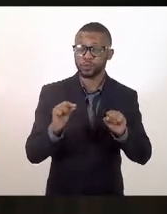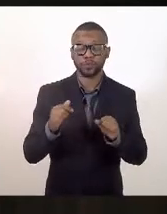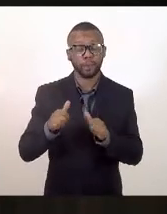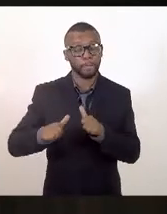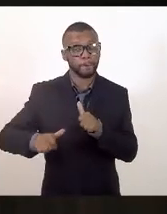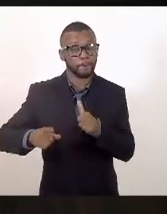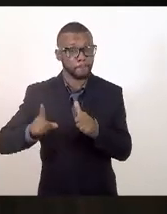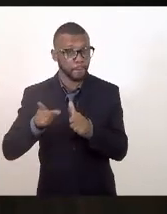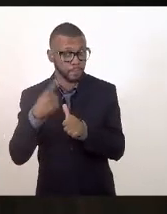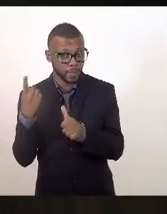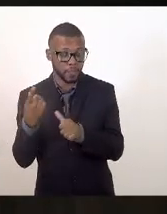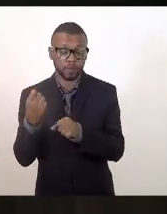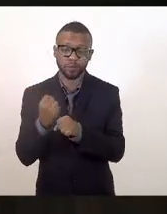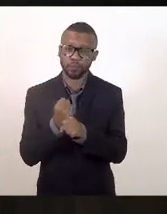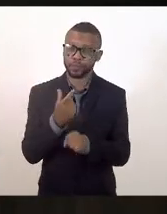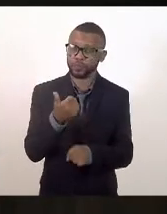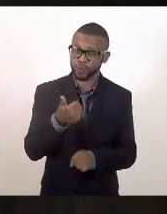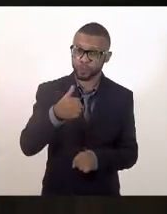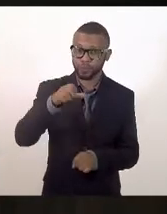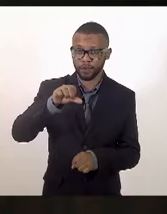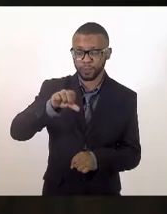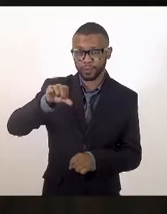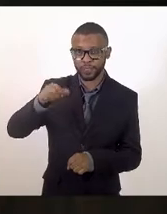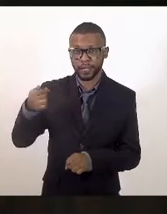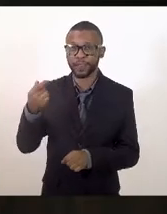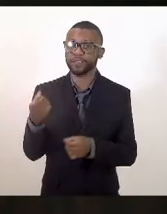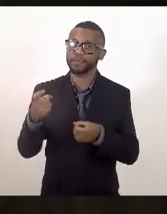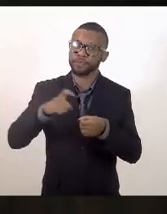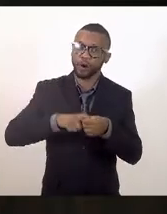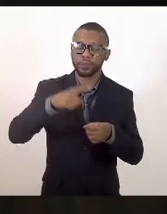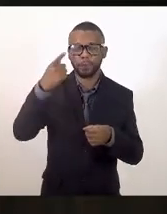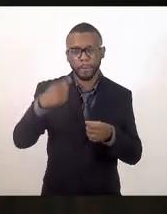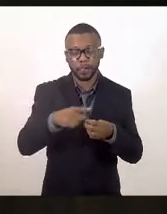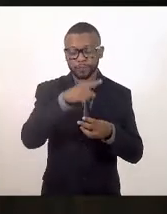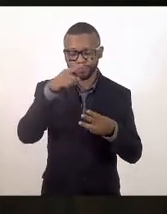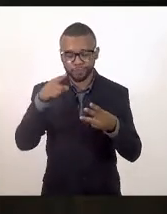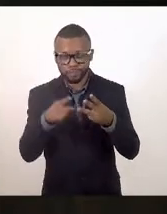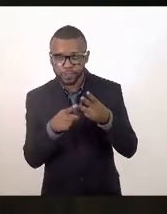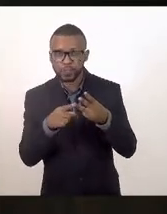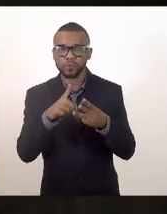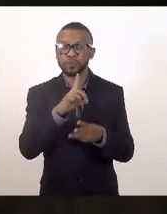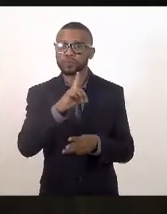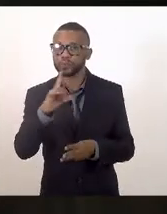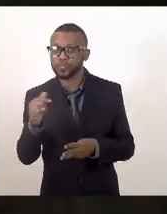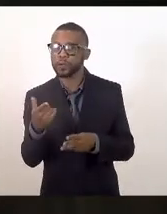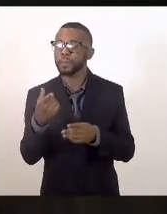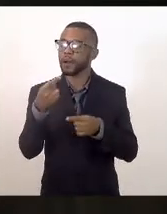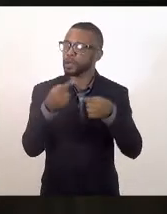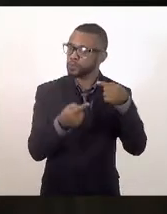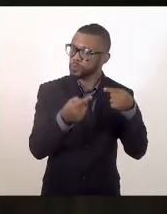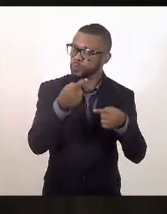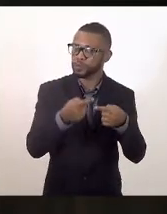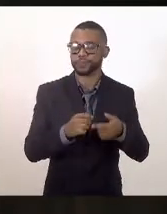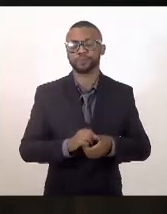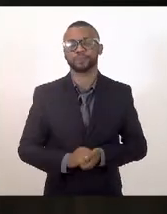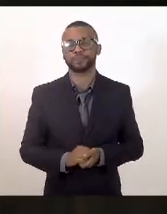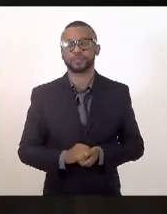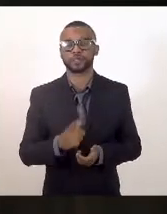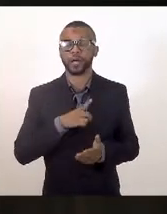e 97, retorna para o terceiro dia para recebimento de emendas. Em discussão única, projeto de